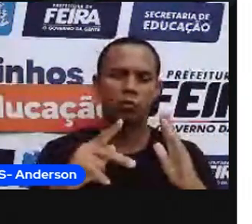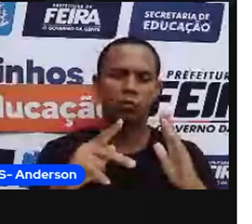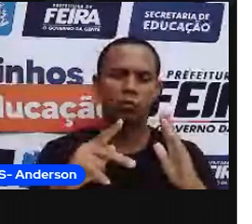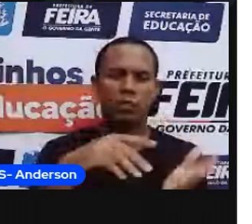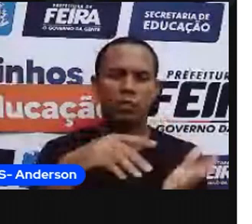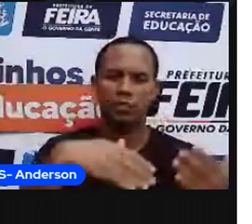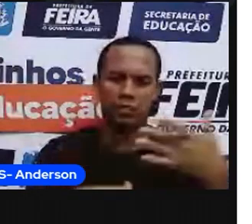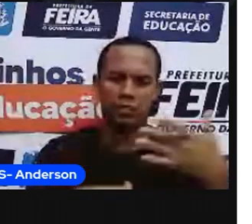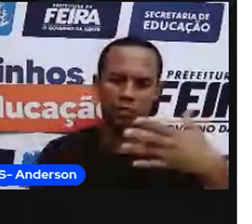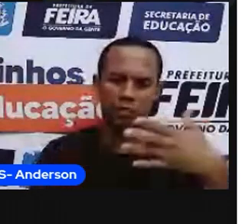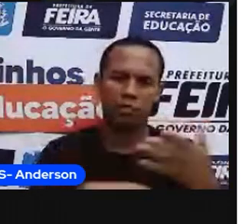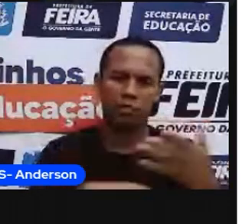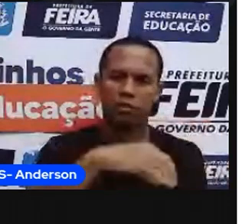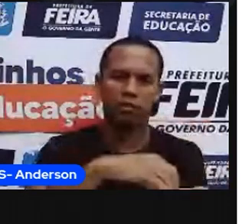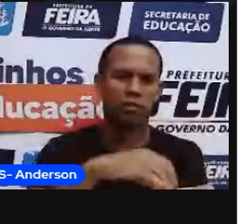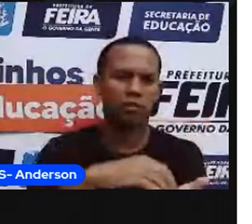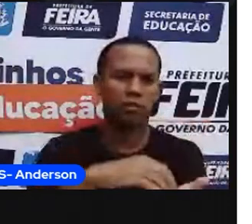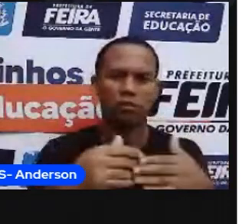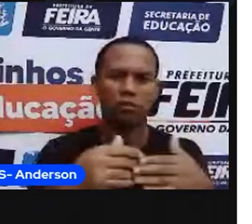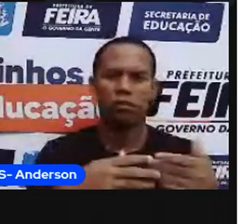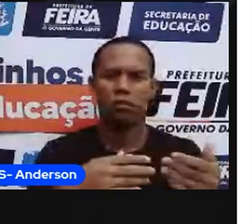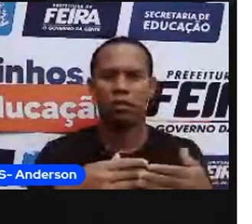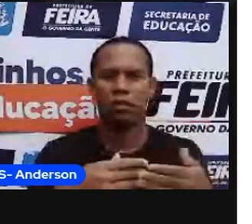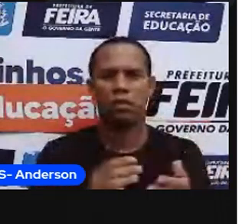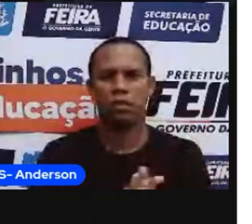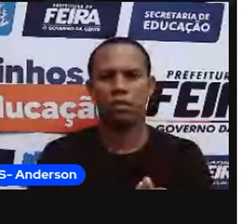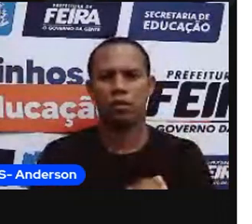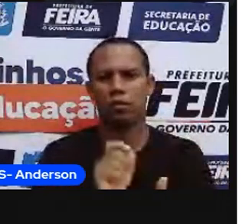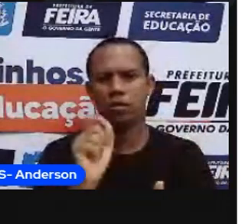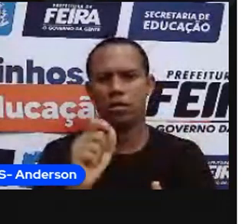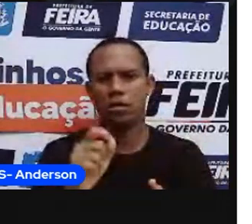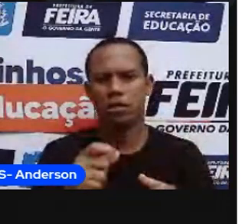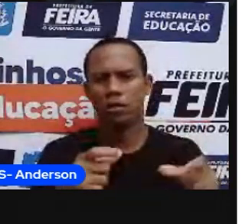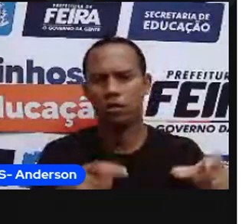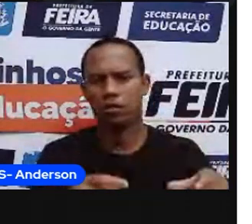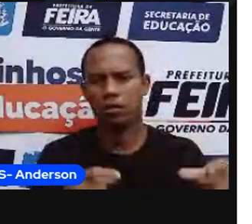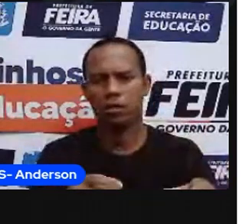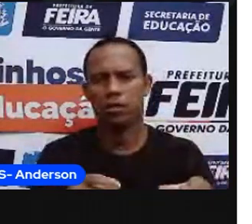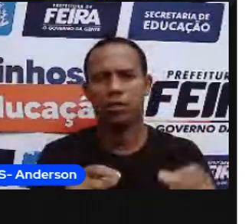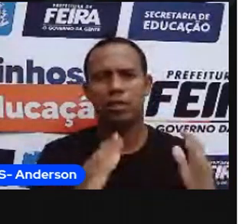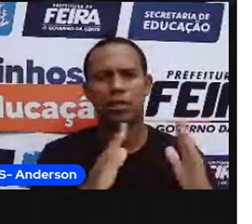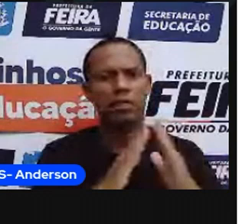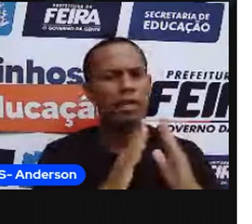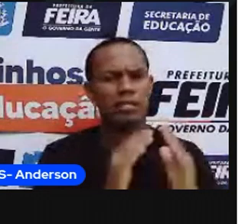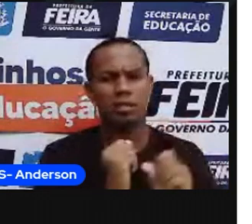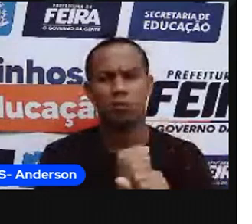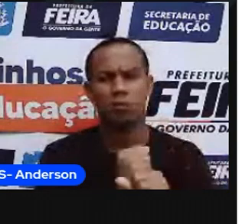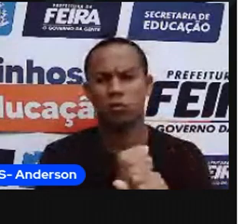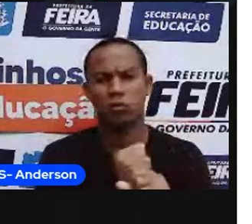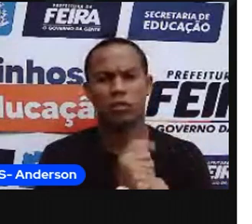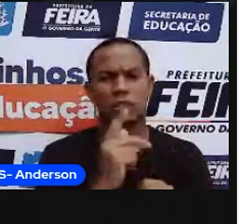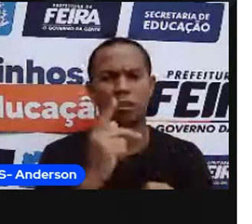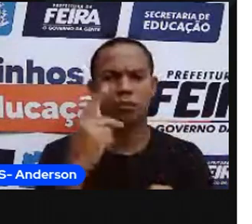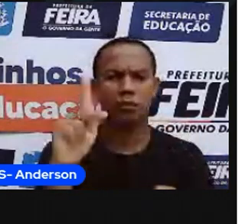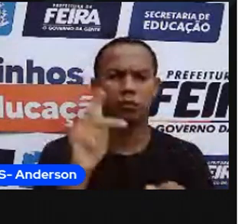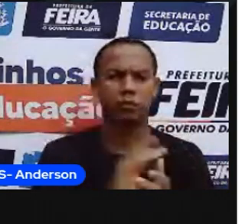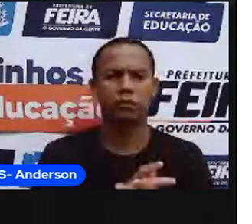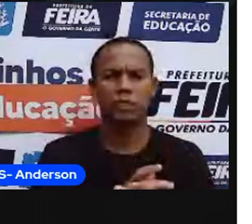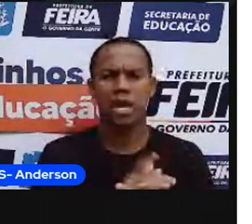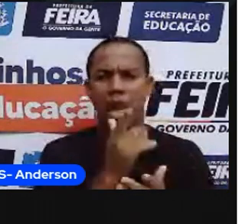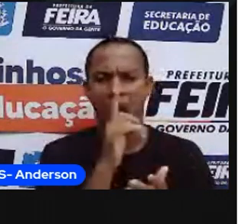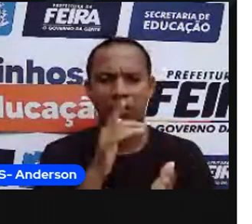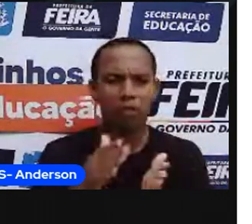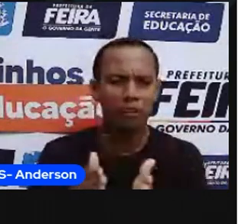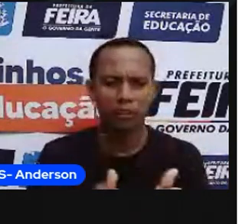com o ambiente vai transformar ele em determinadas formas. A casa que é construída, né? O rio